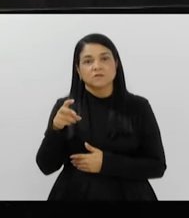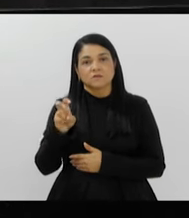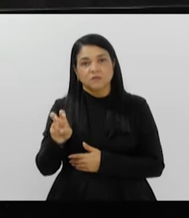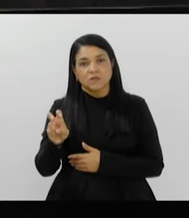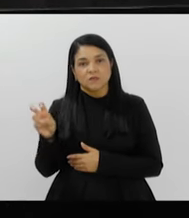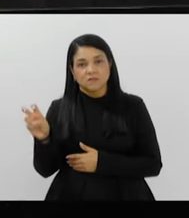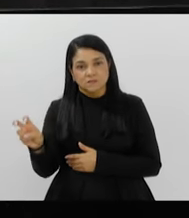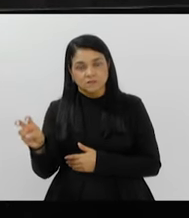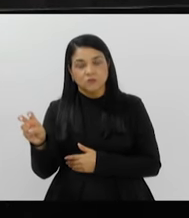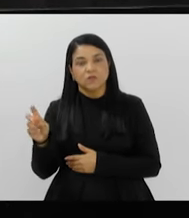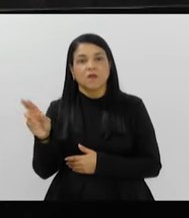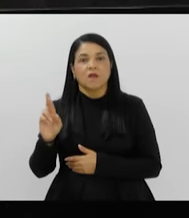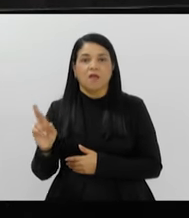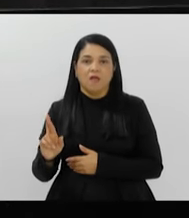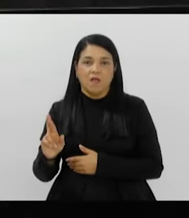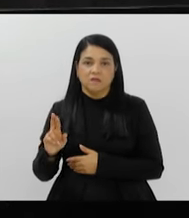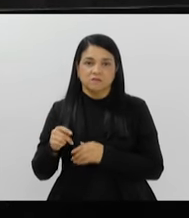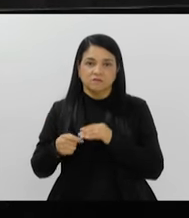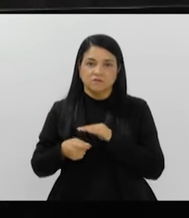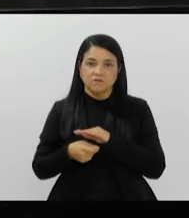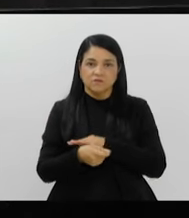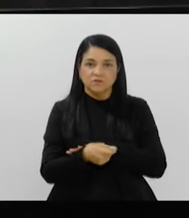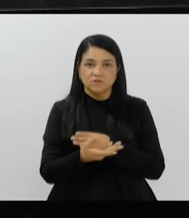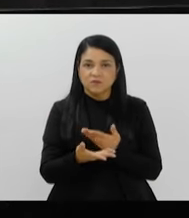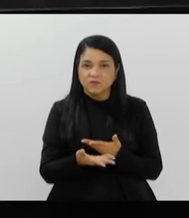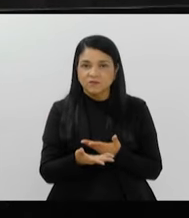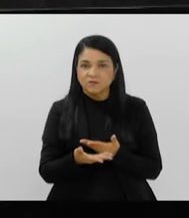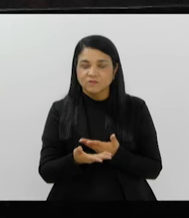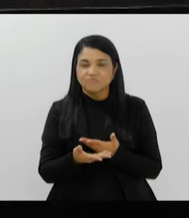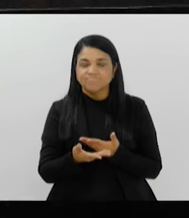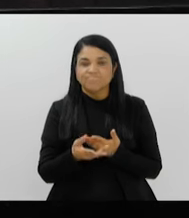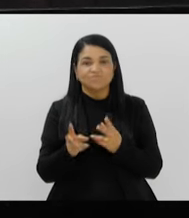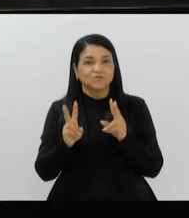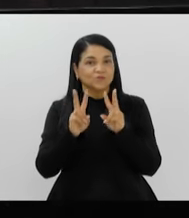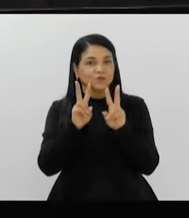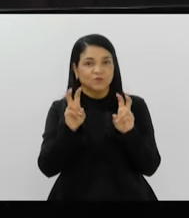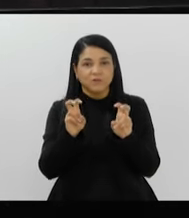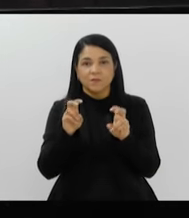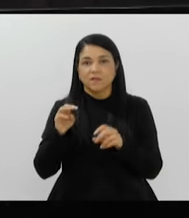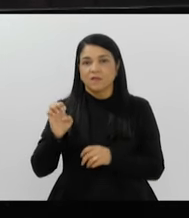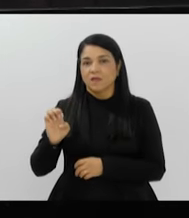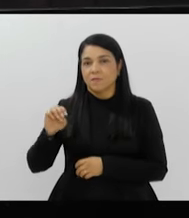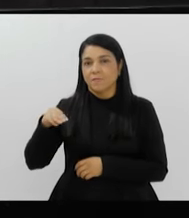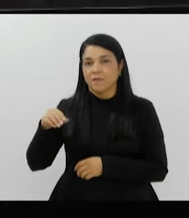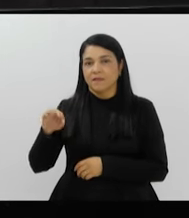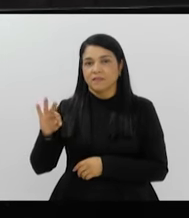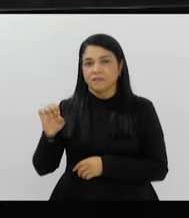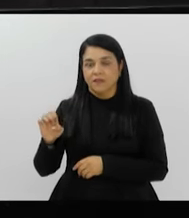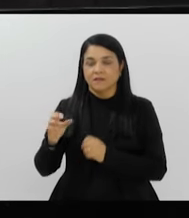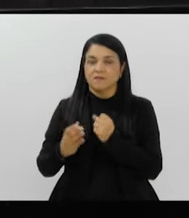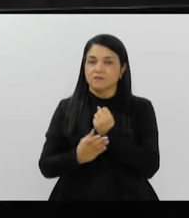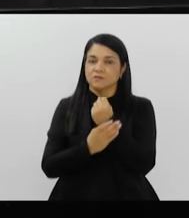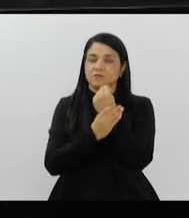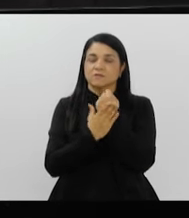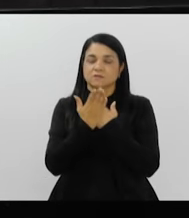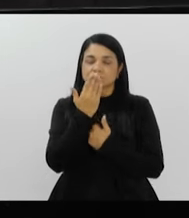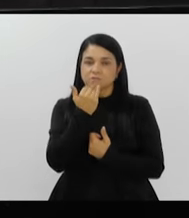R$ 18.455 para essa pasta no tema da Emater da segurança alimentar e